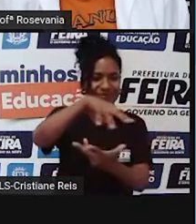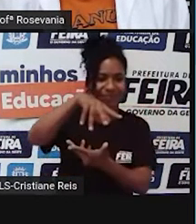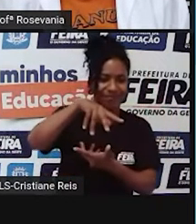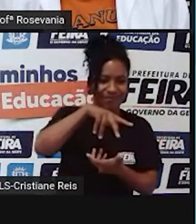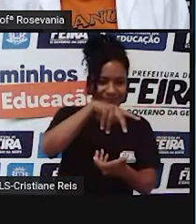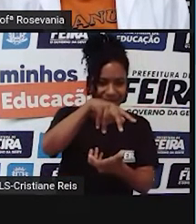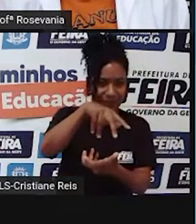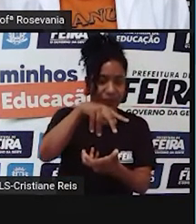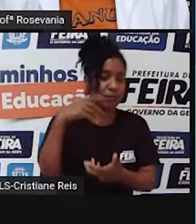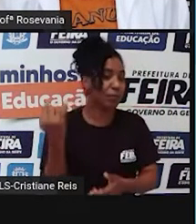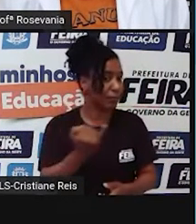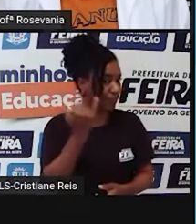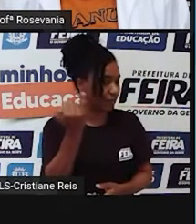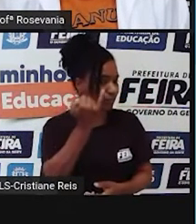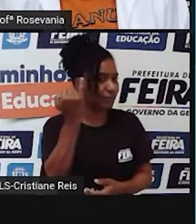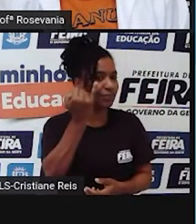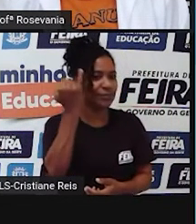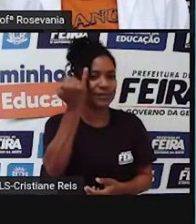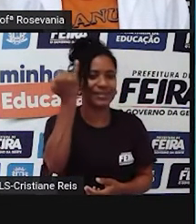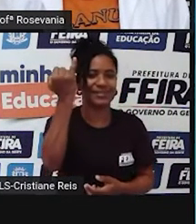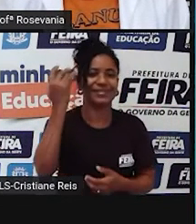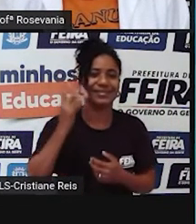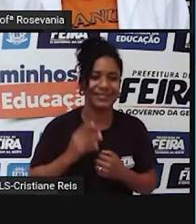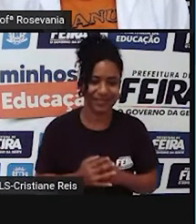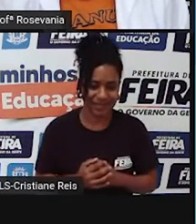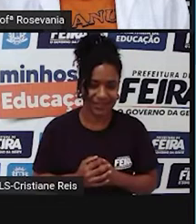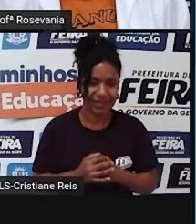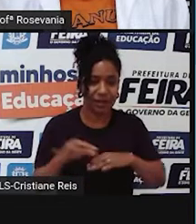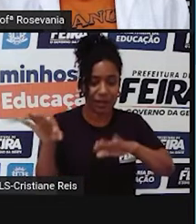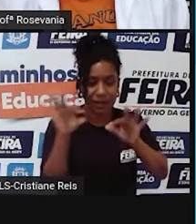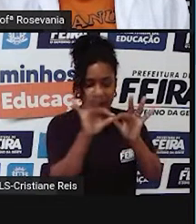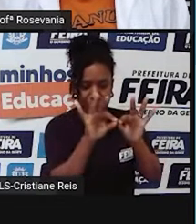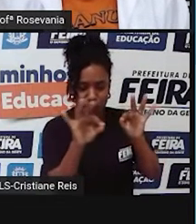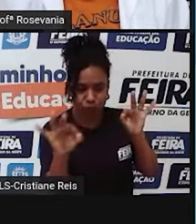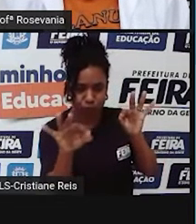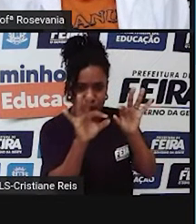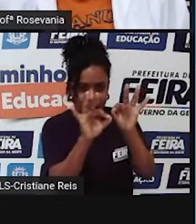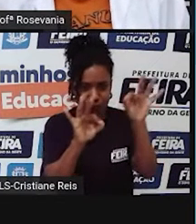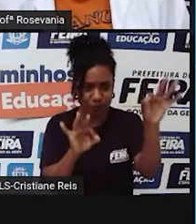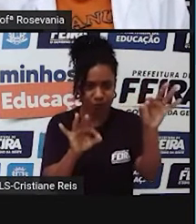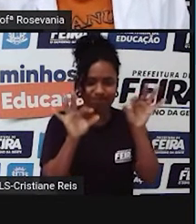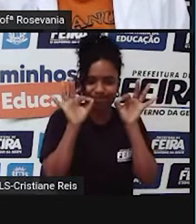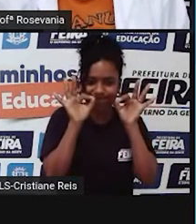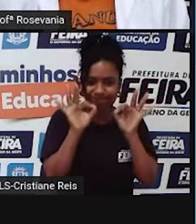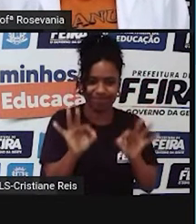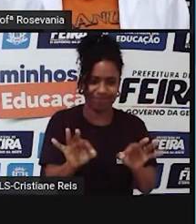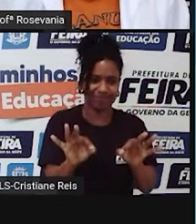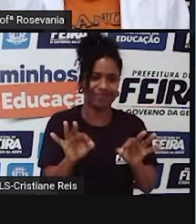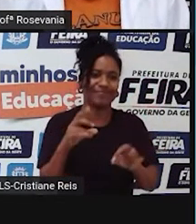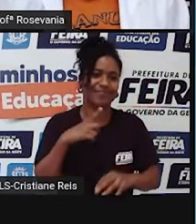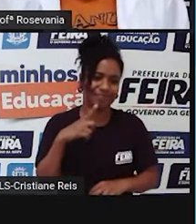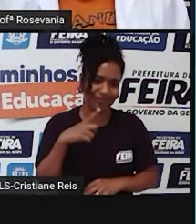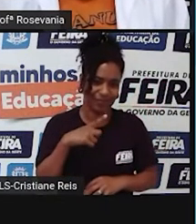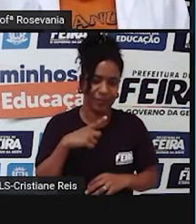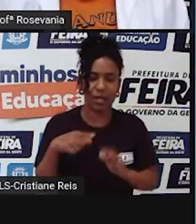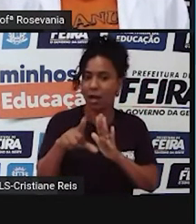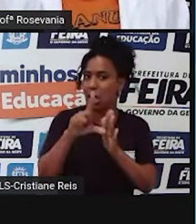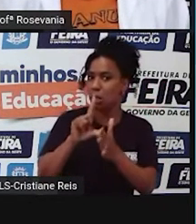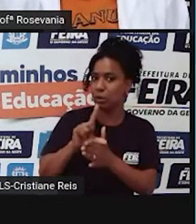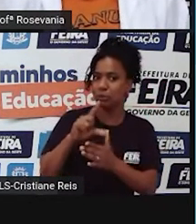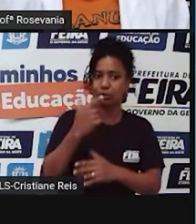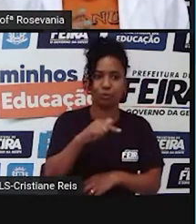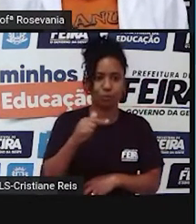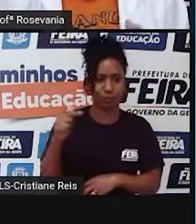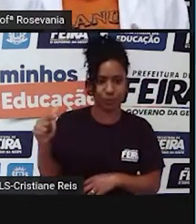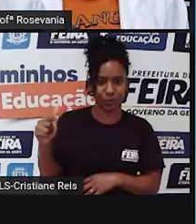essa importância de trazer essa proporcionalidade às medidas que a gente está tendo lá, que antes não acontecia.